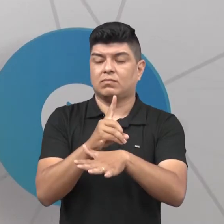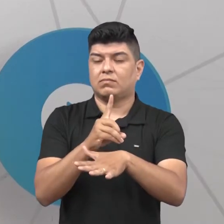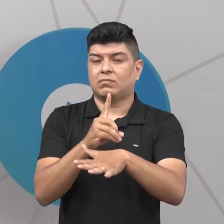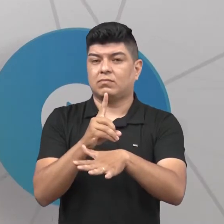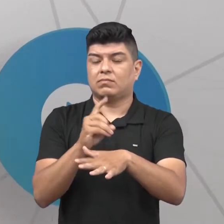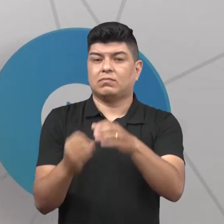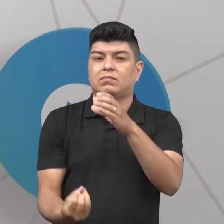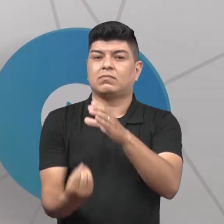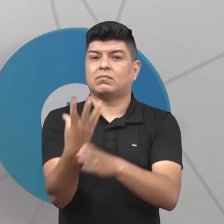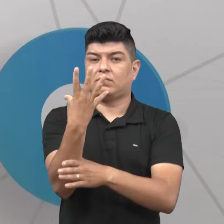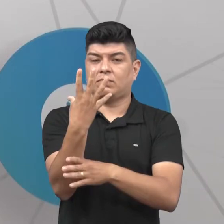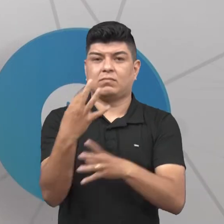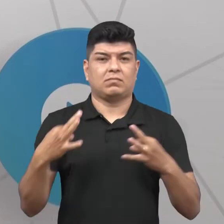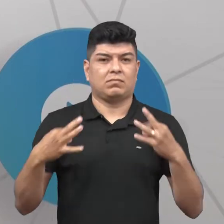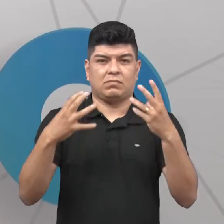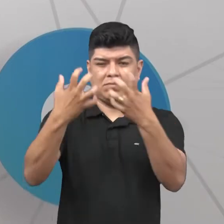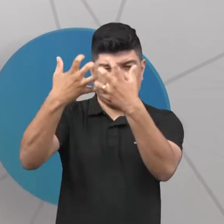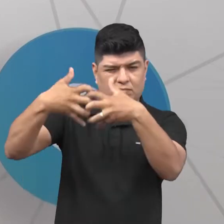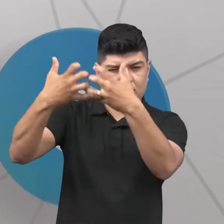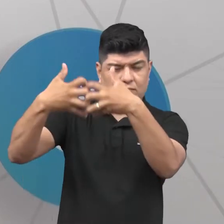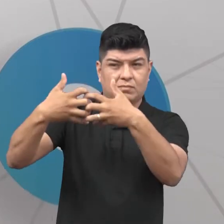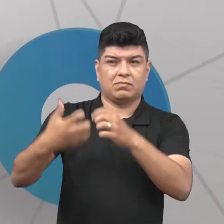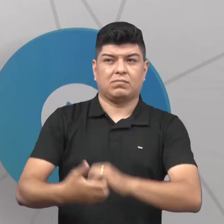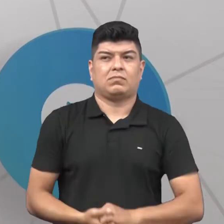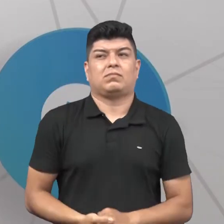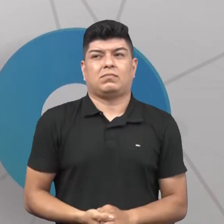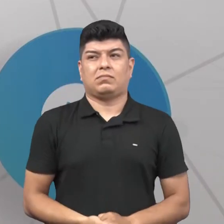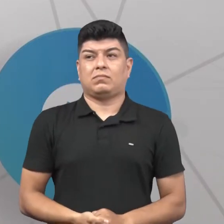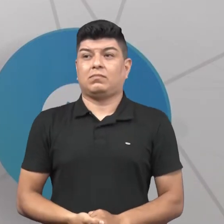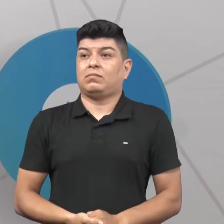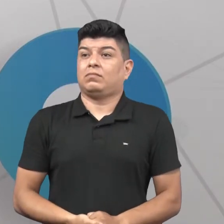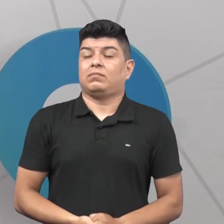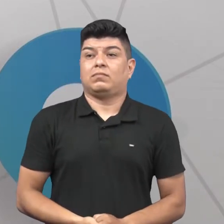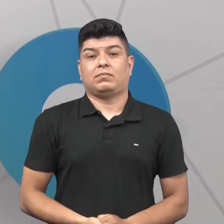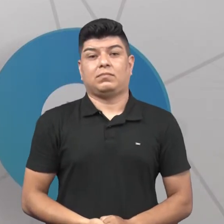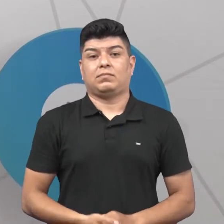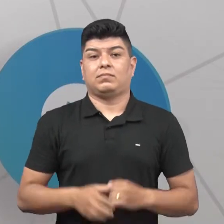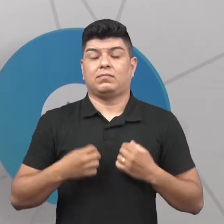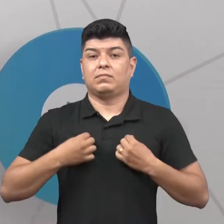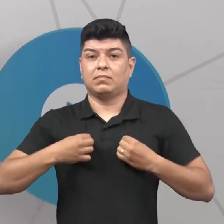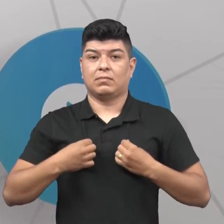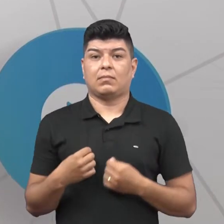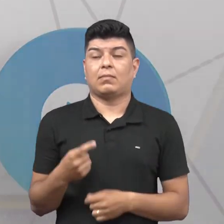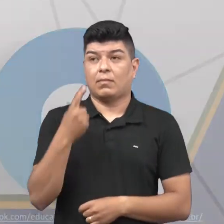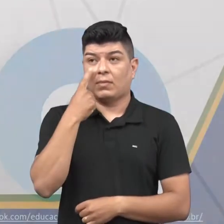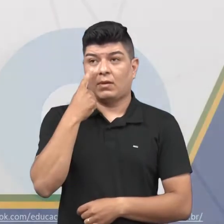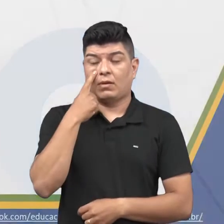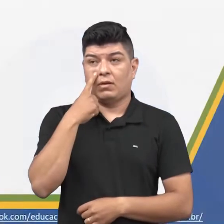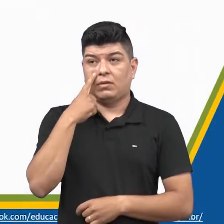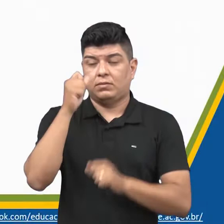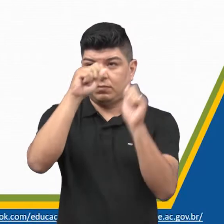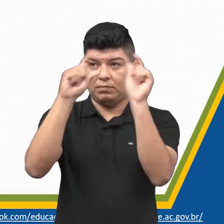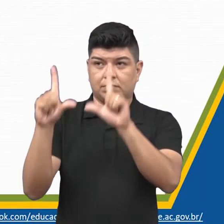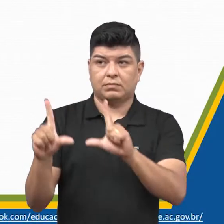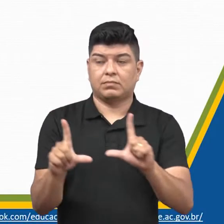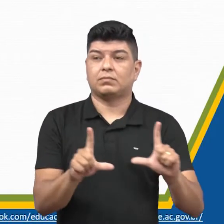vai gerar toda essa complexidade. E aí, observe a imagem.